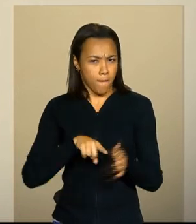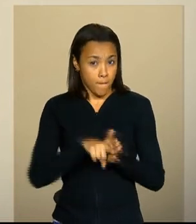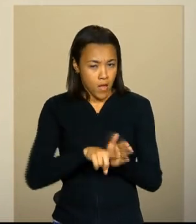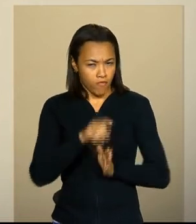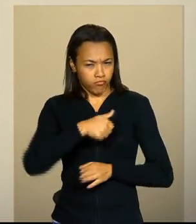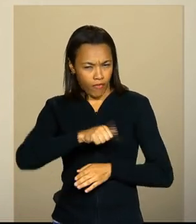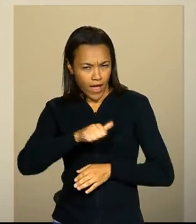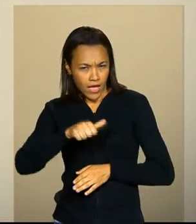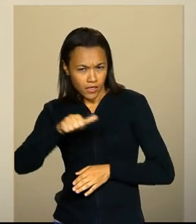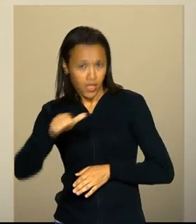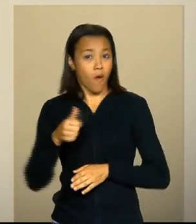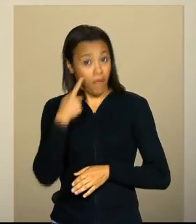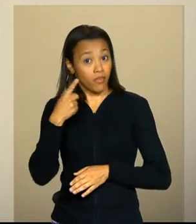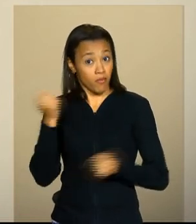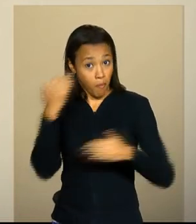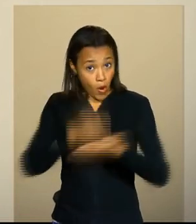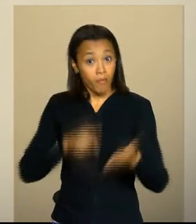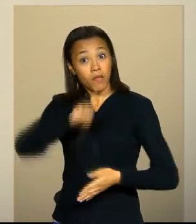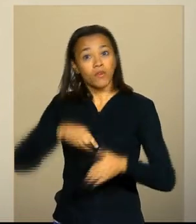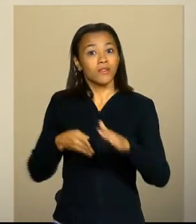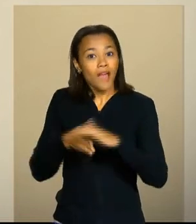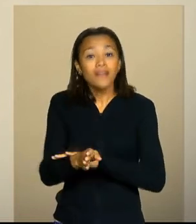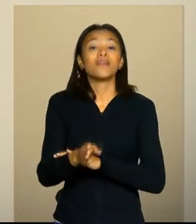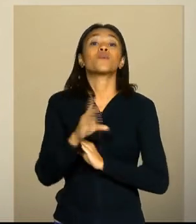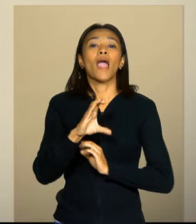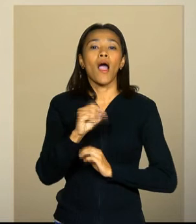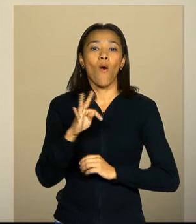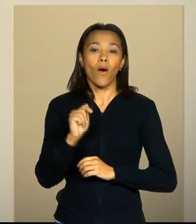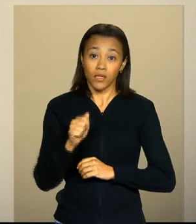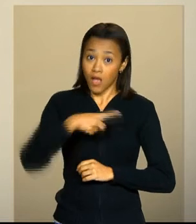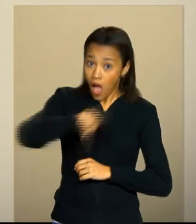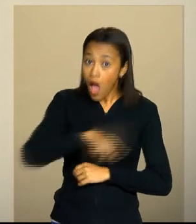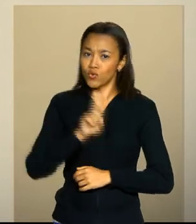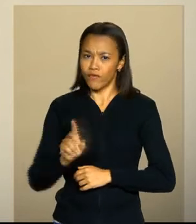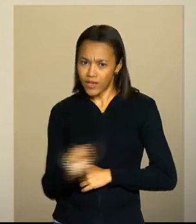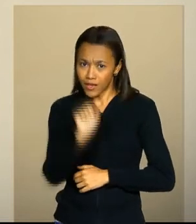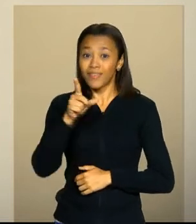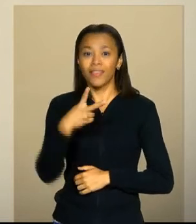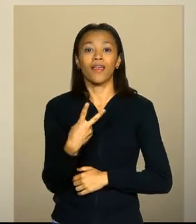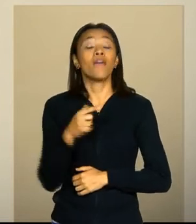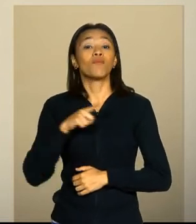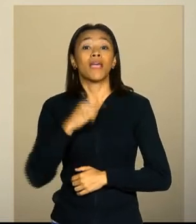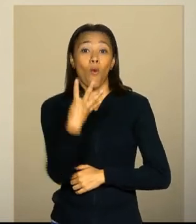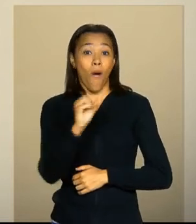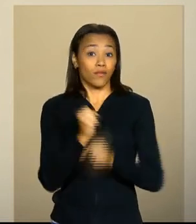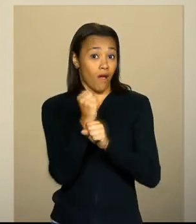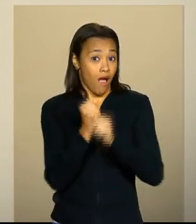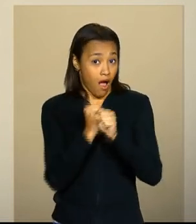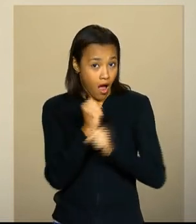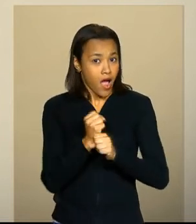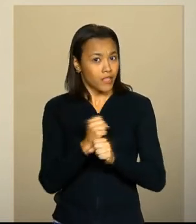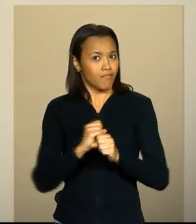processos seletivos para ter acesso às cotas nas universidades vão ter quatro anos para implantá-las